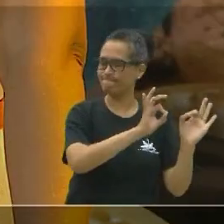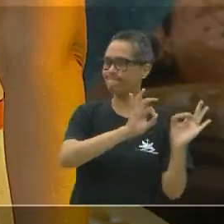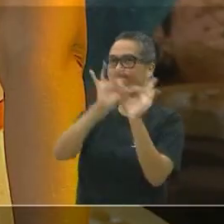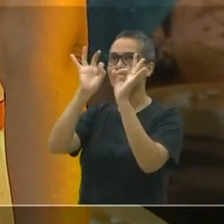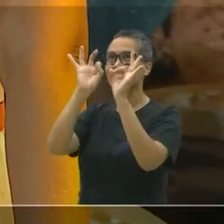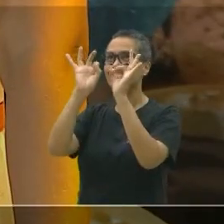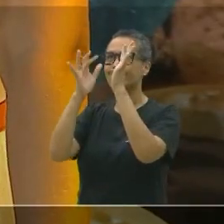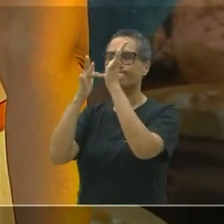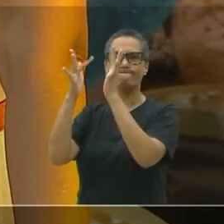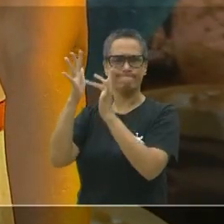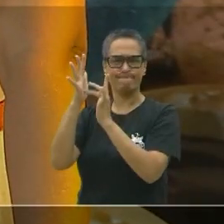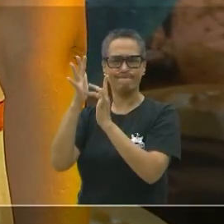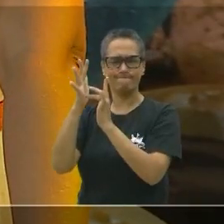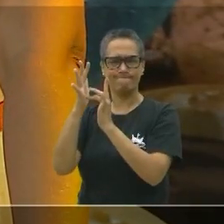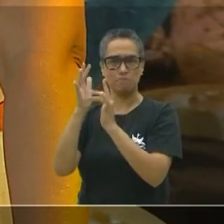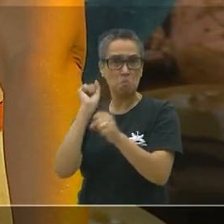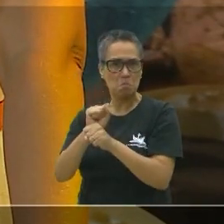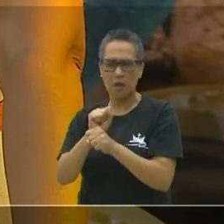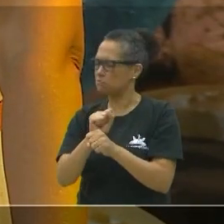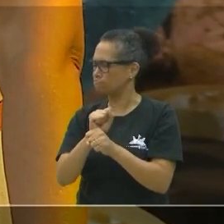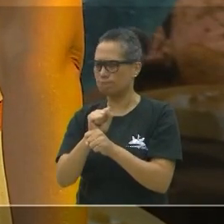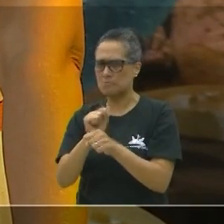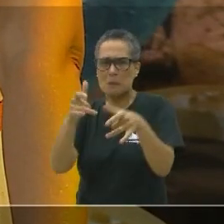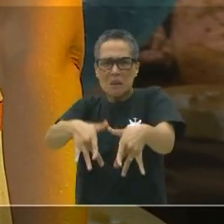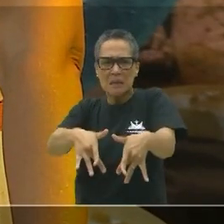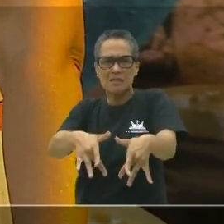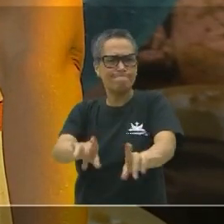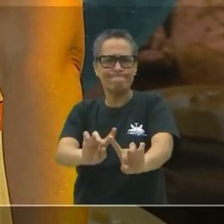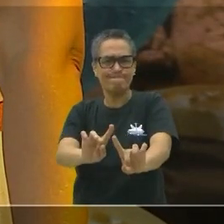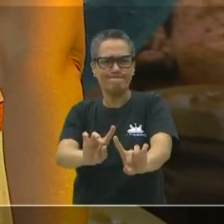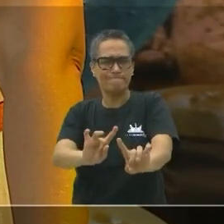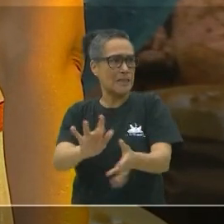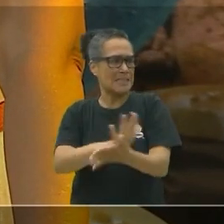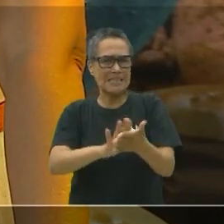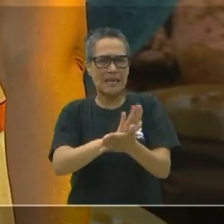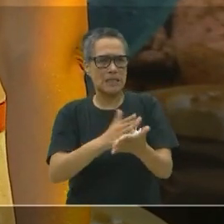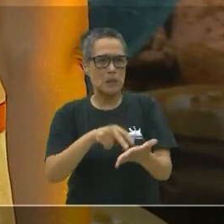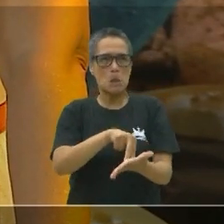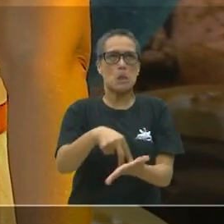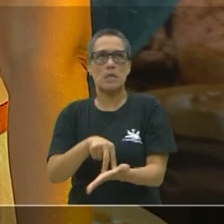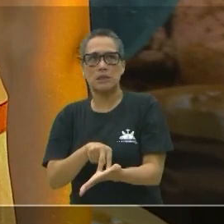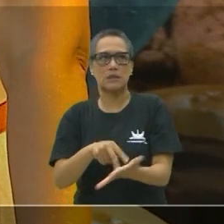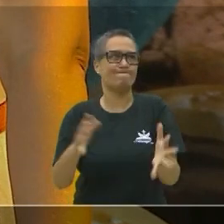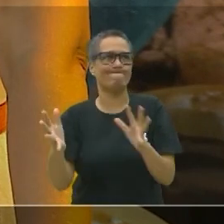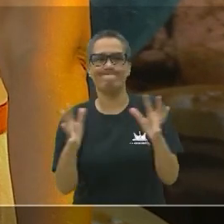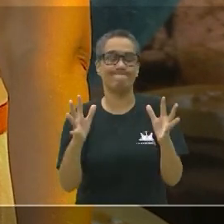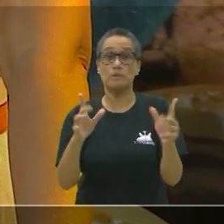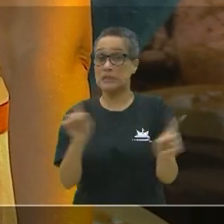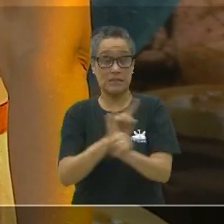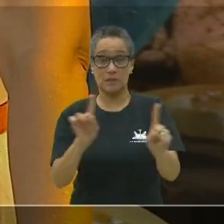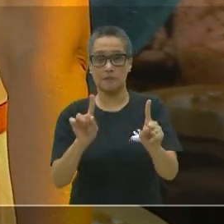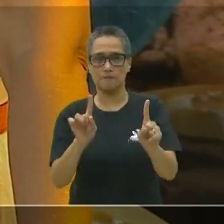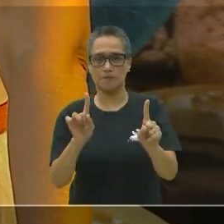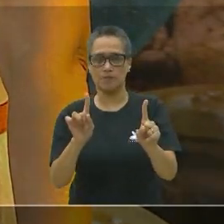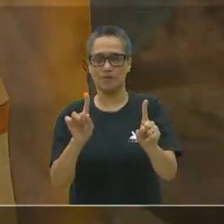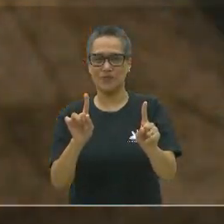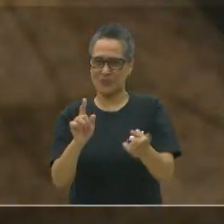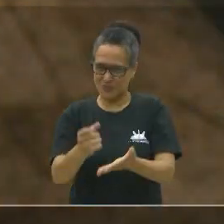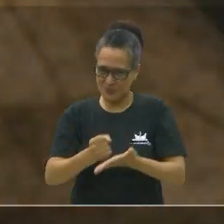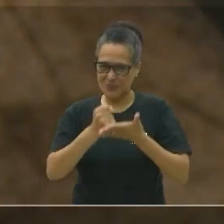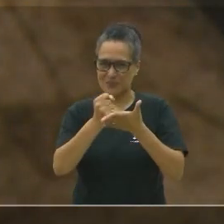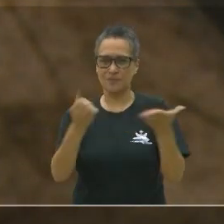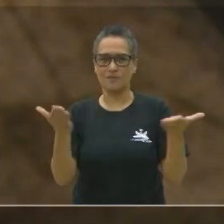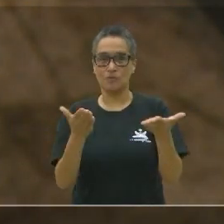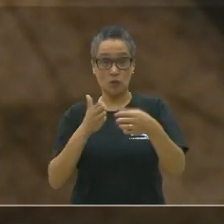Não para, não desiste, não deixa que nada te desestruture. Pois hoje, a salvação adentra a